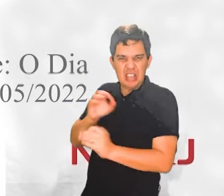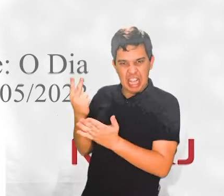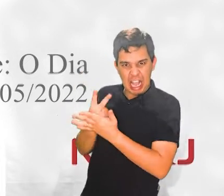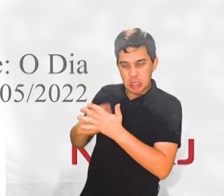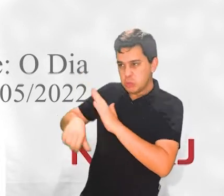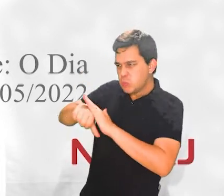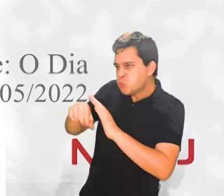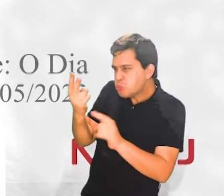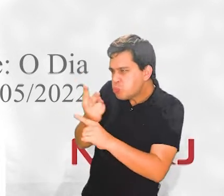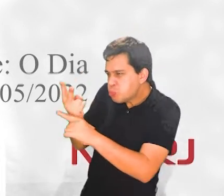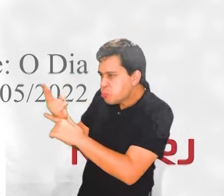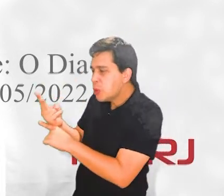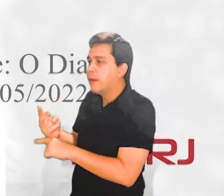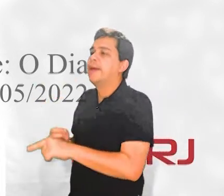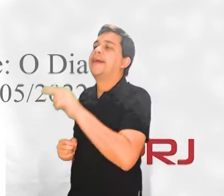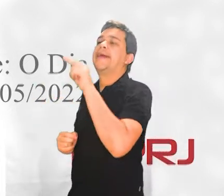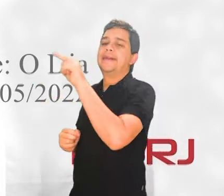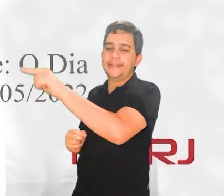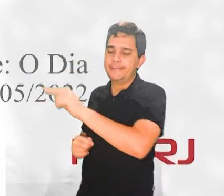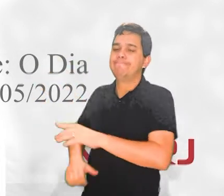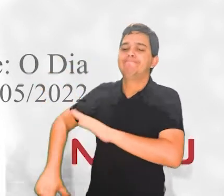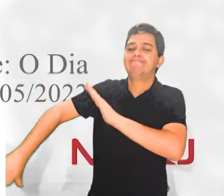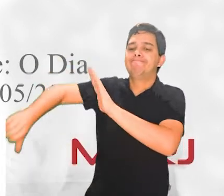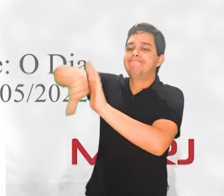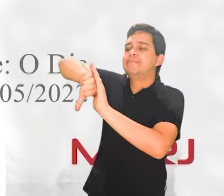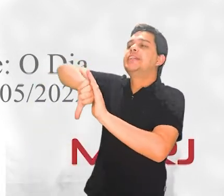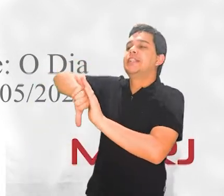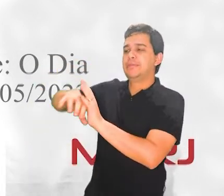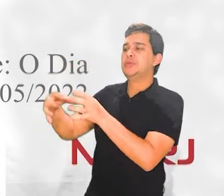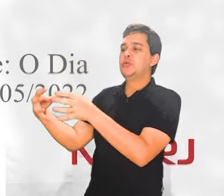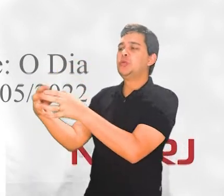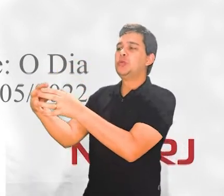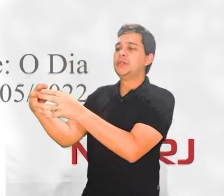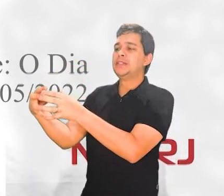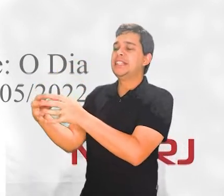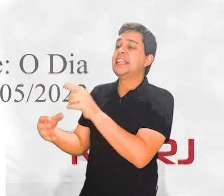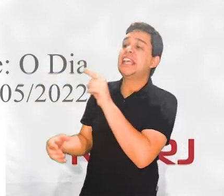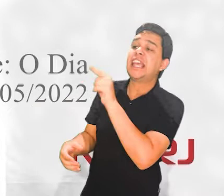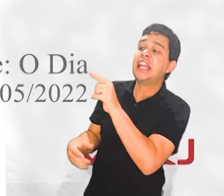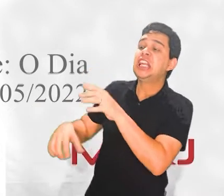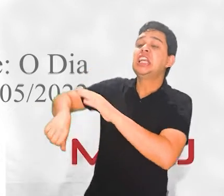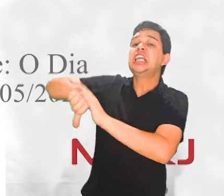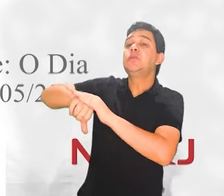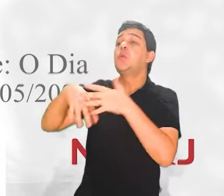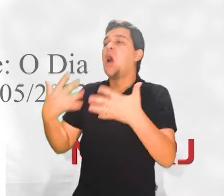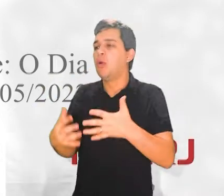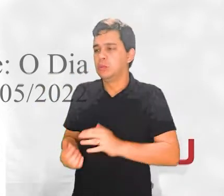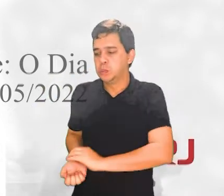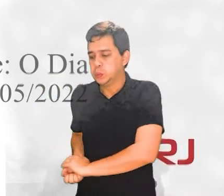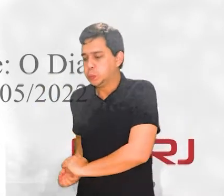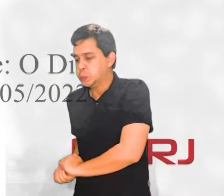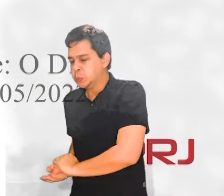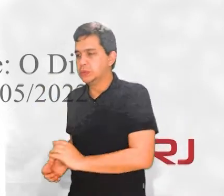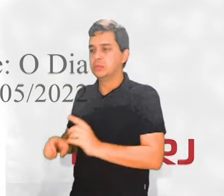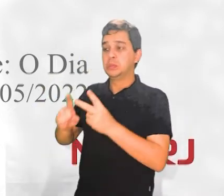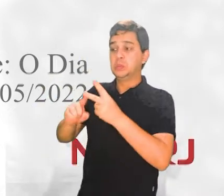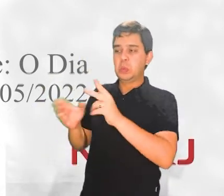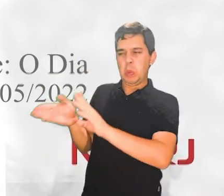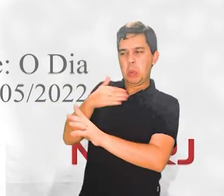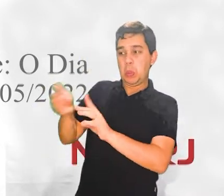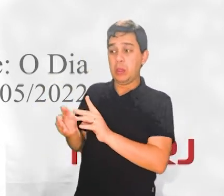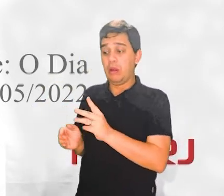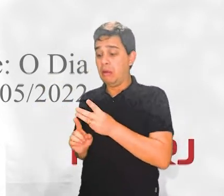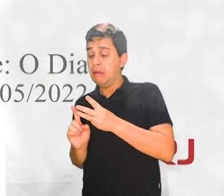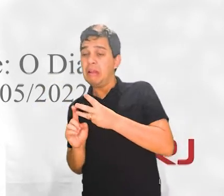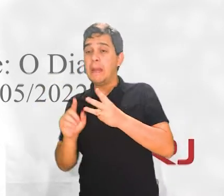são procurados por integrarem uma organização criminosa voltada para os crimes de corrupção, tortura, peculato